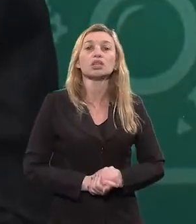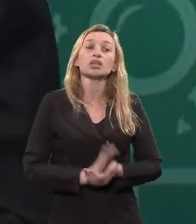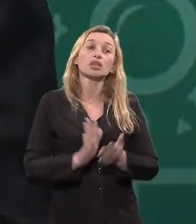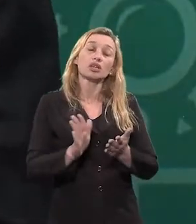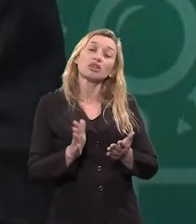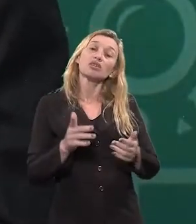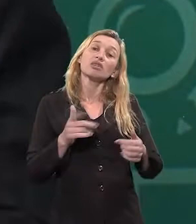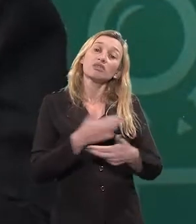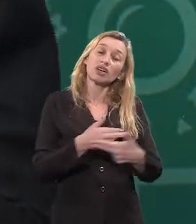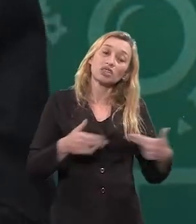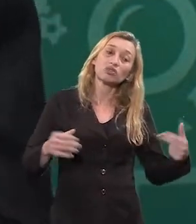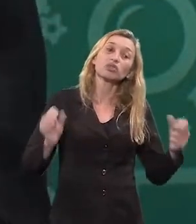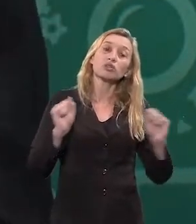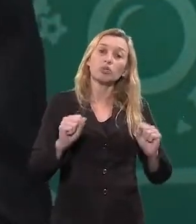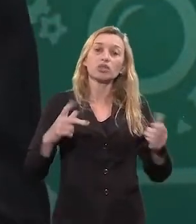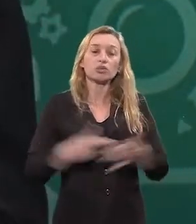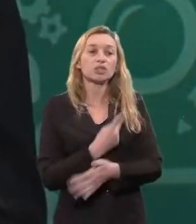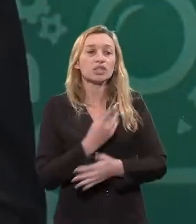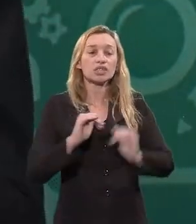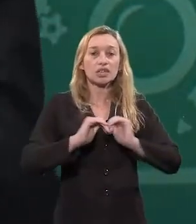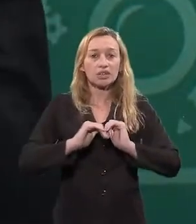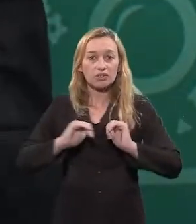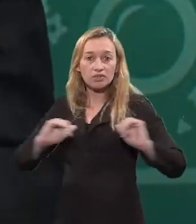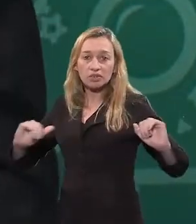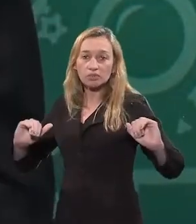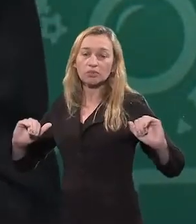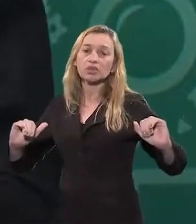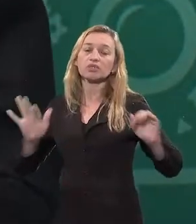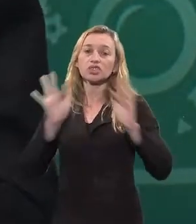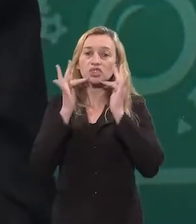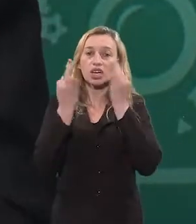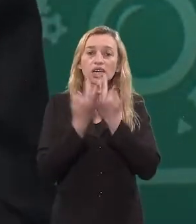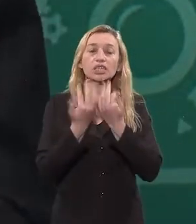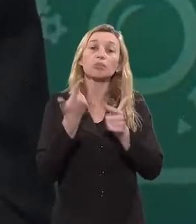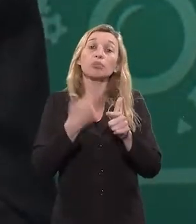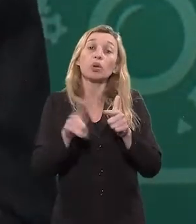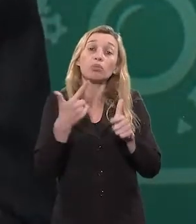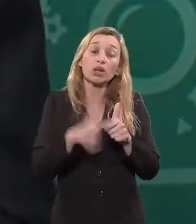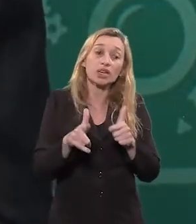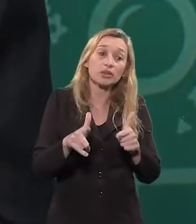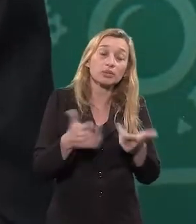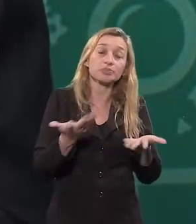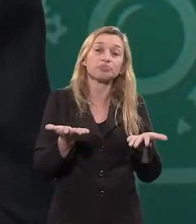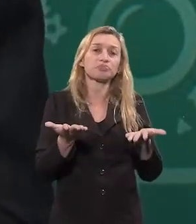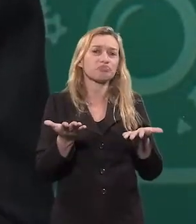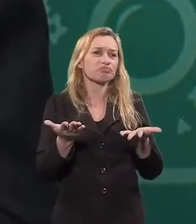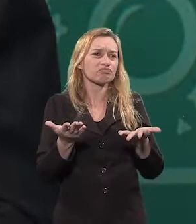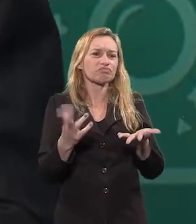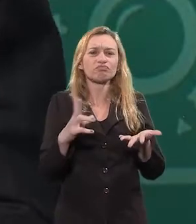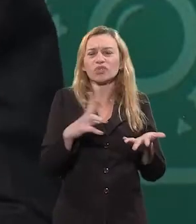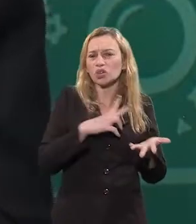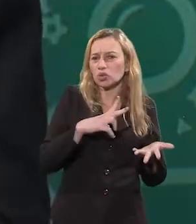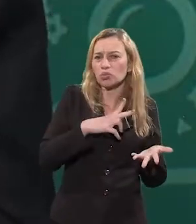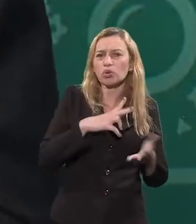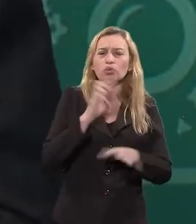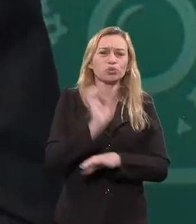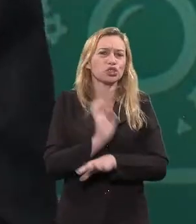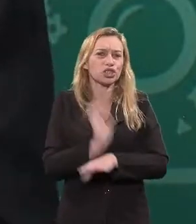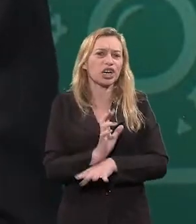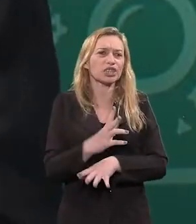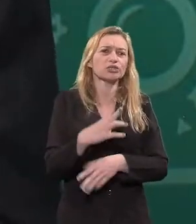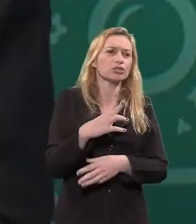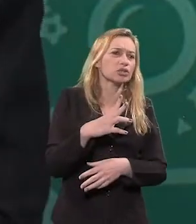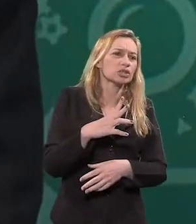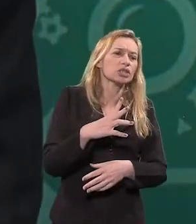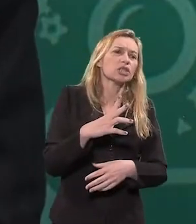É justamente pelo rompimento de laços familiares ou intempéries da vida, problemas, em falhas do próprio Estado,